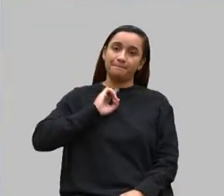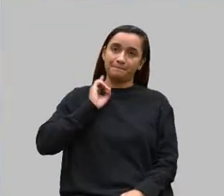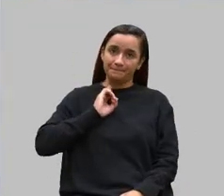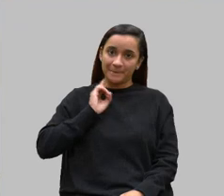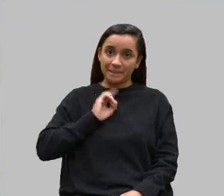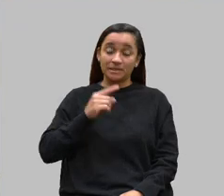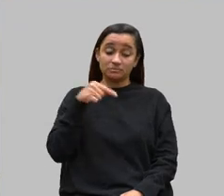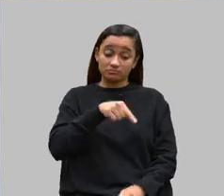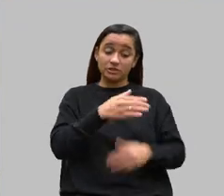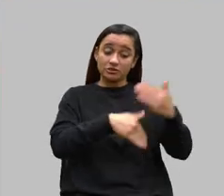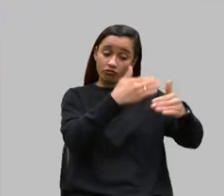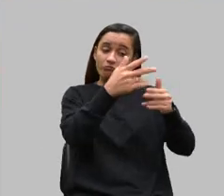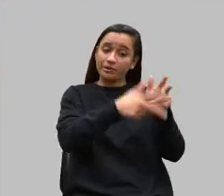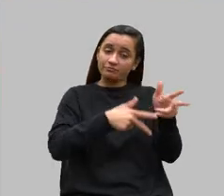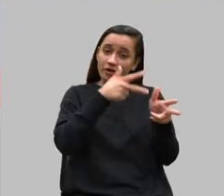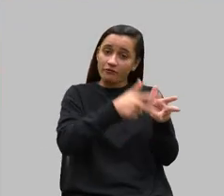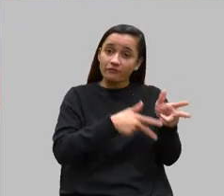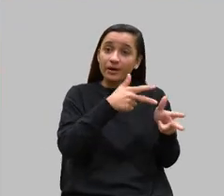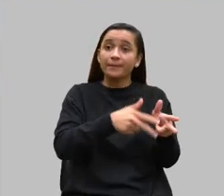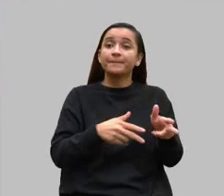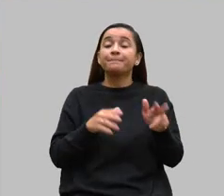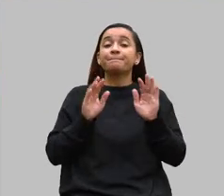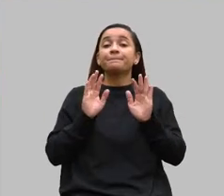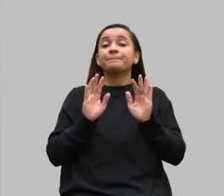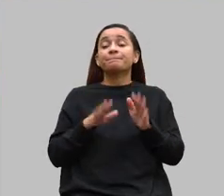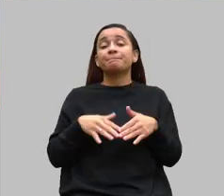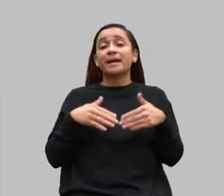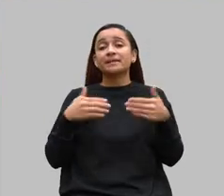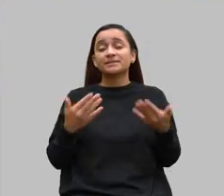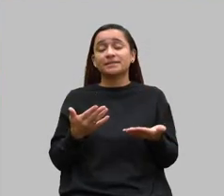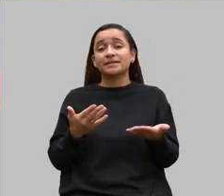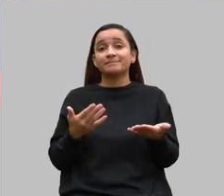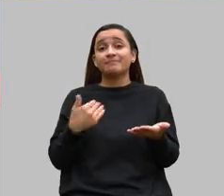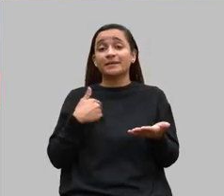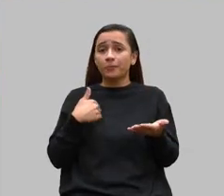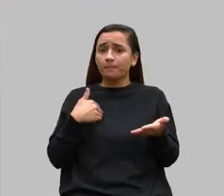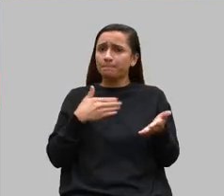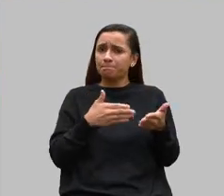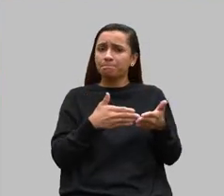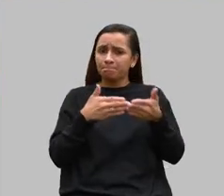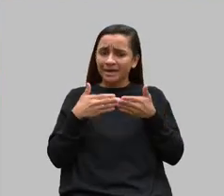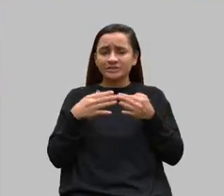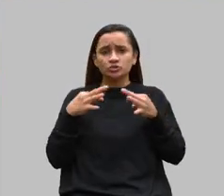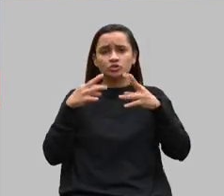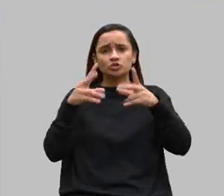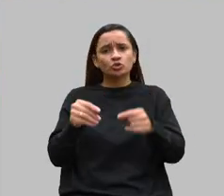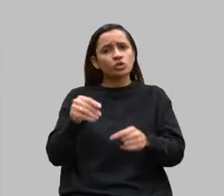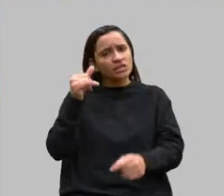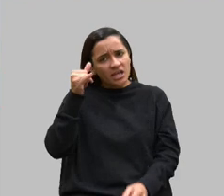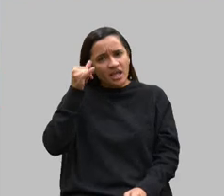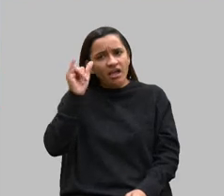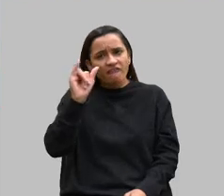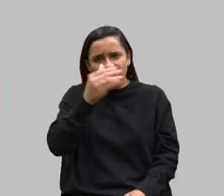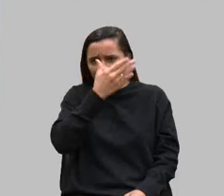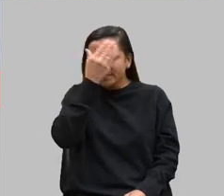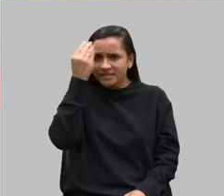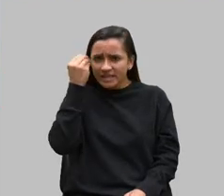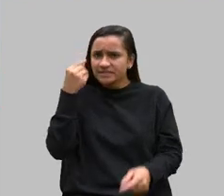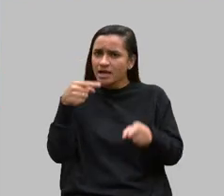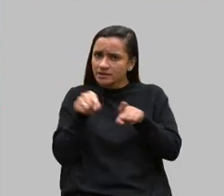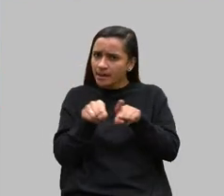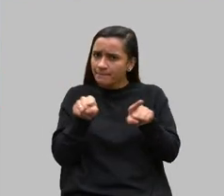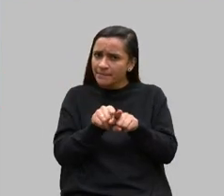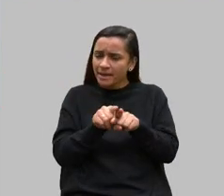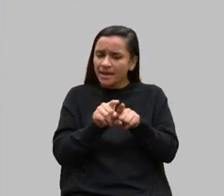Ferroviário mas assim eh eu peço a todos que não esqueçamos as pequenas comunidades desses 180